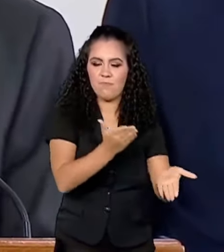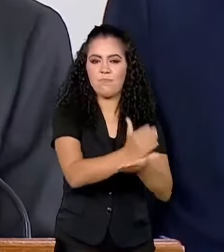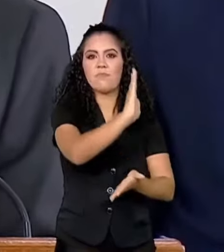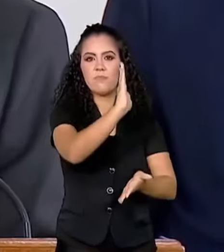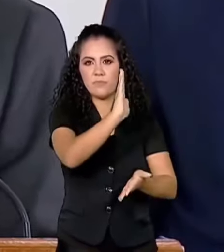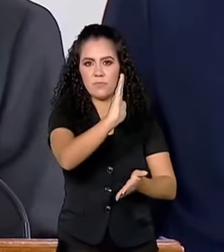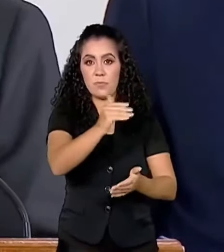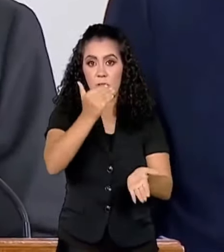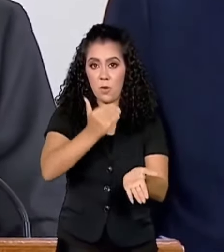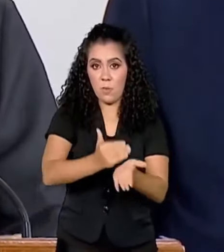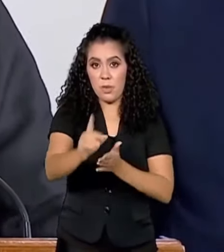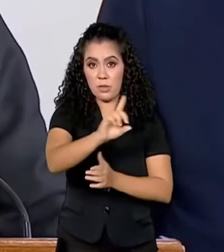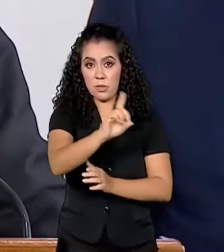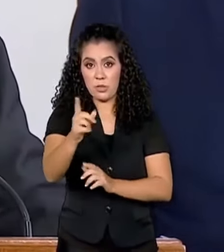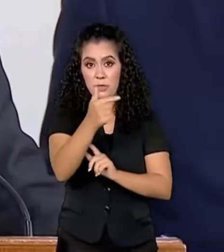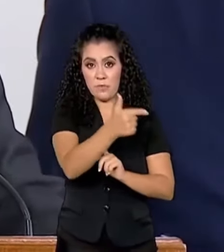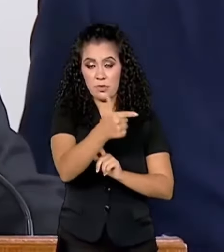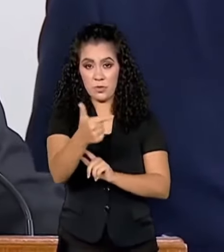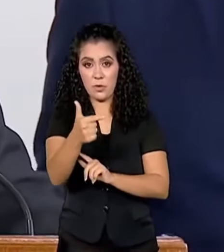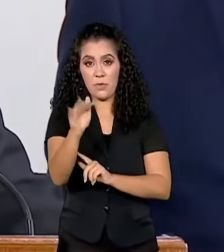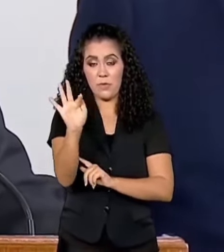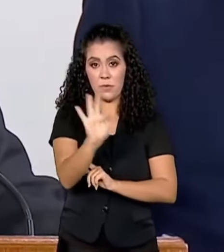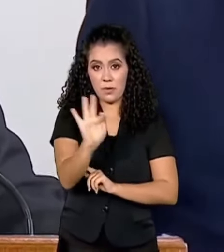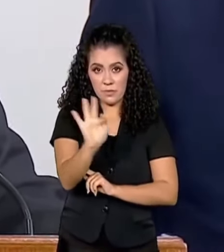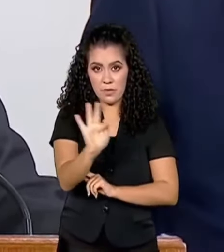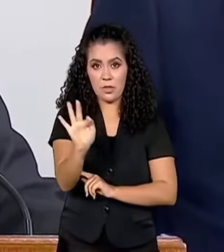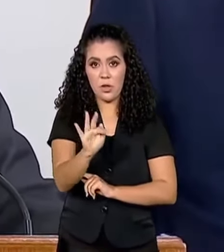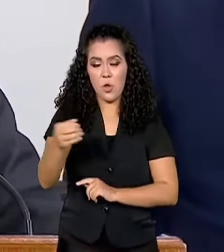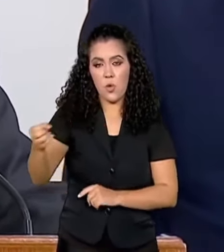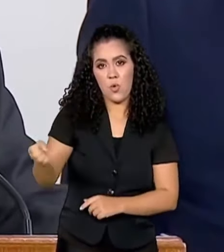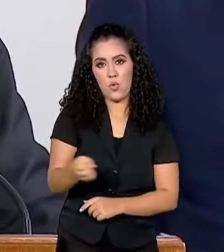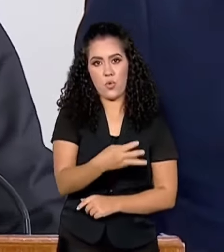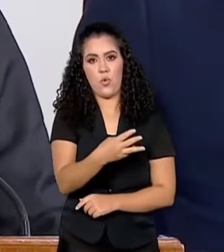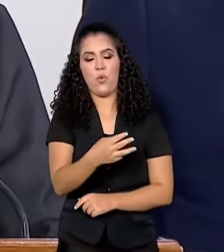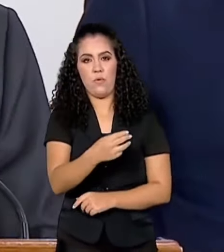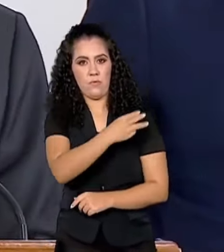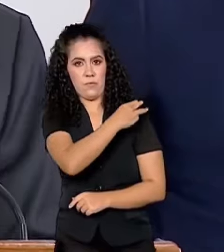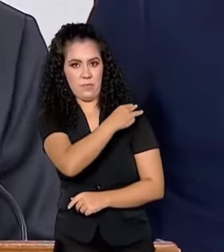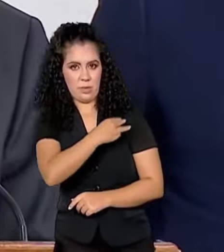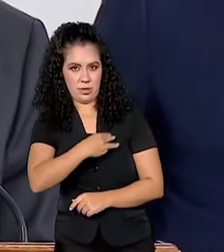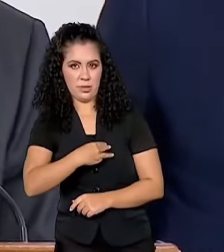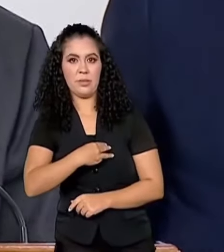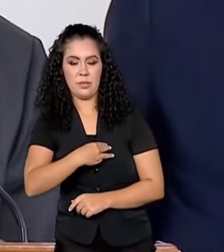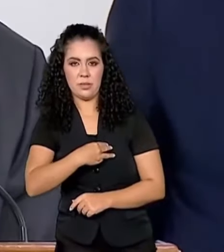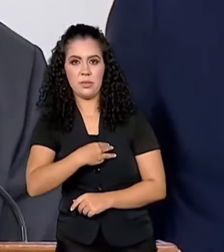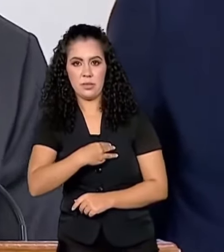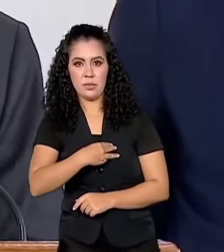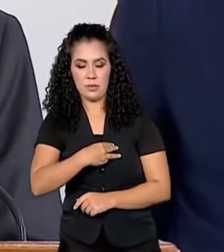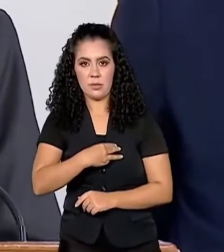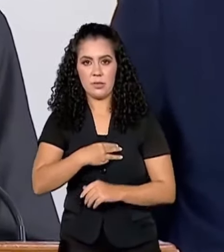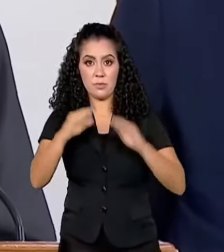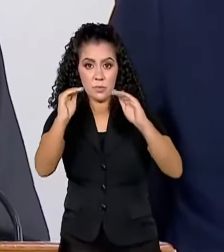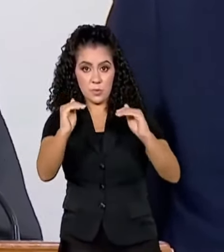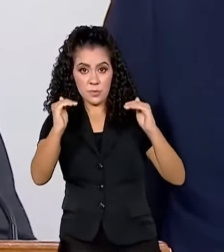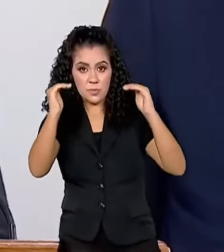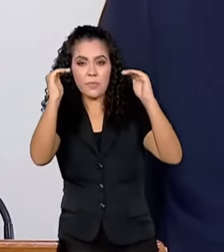seja a partir do dia 22 de fevereiro um novo ministro da suprema corte e